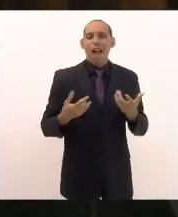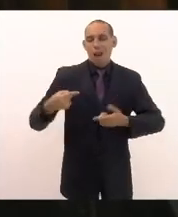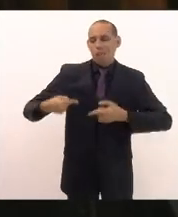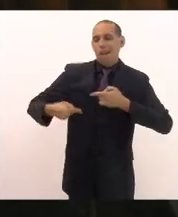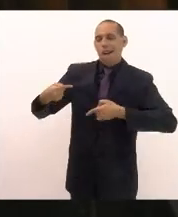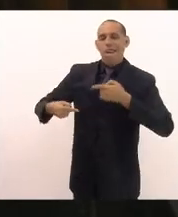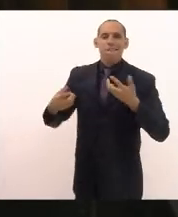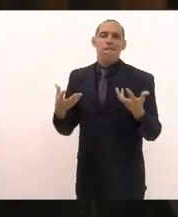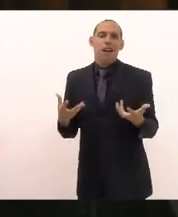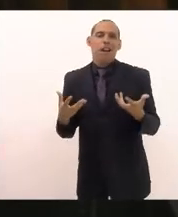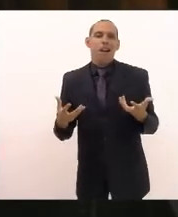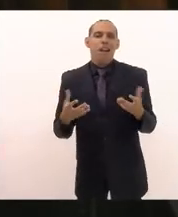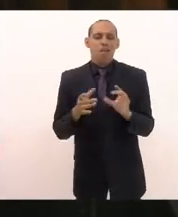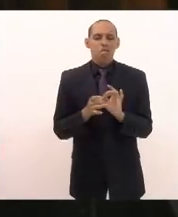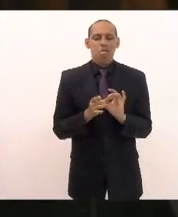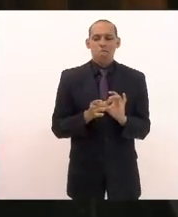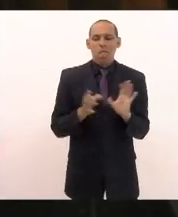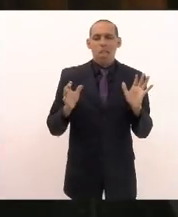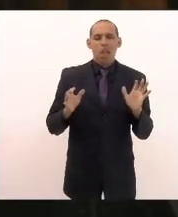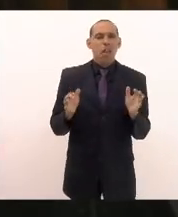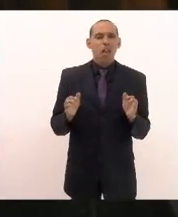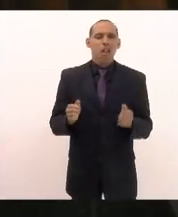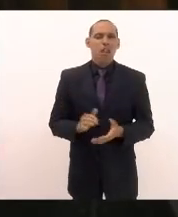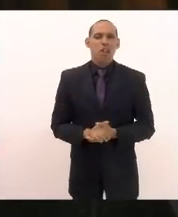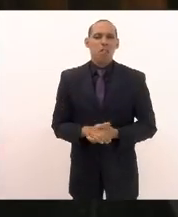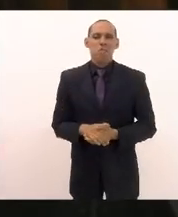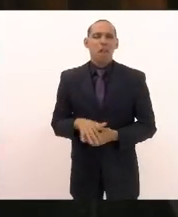politicagem pura, barata.